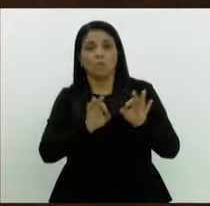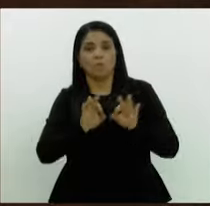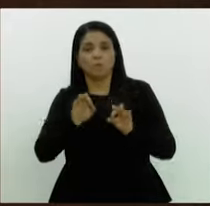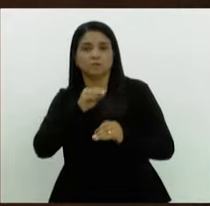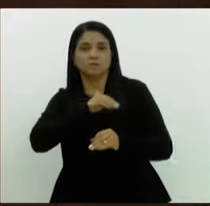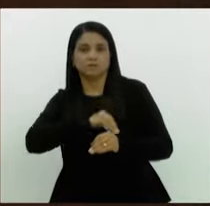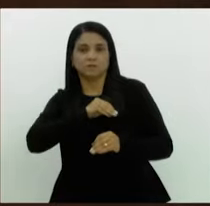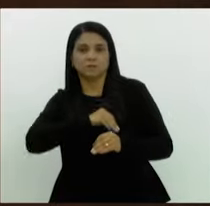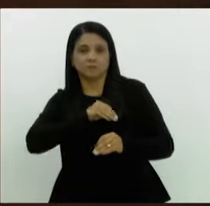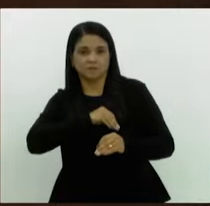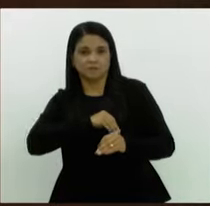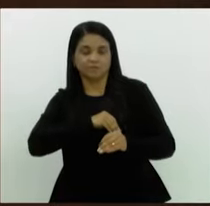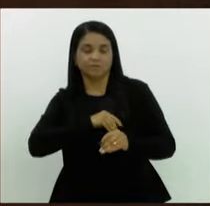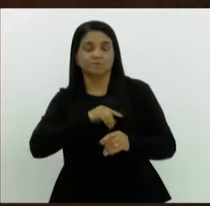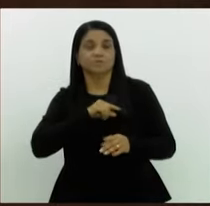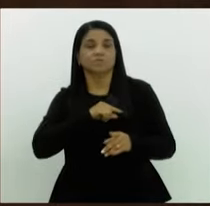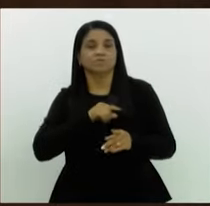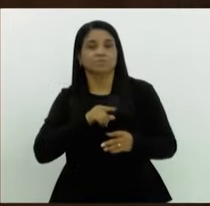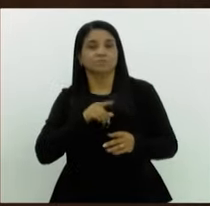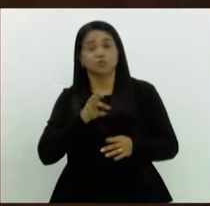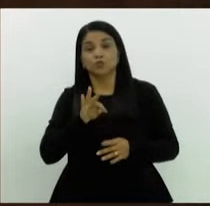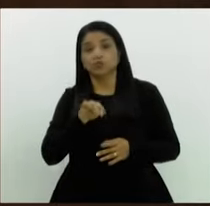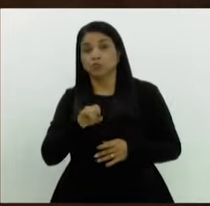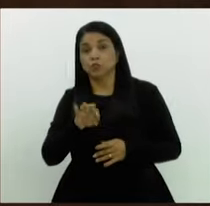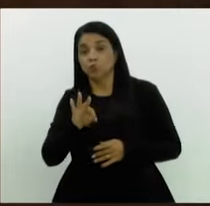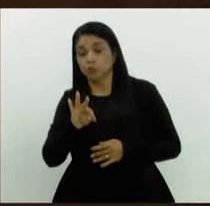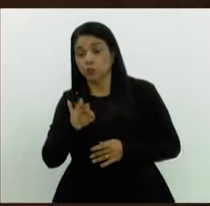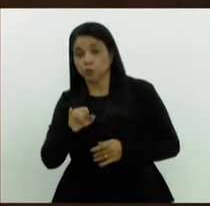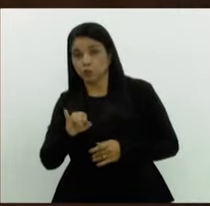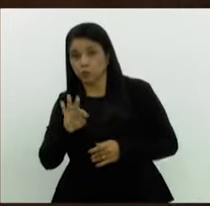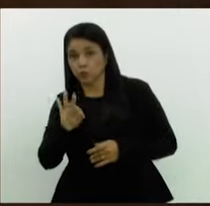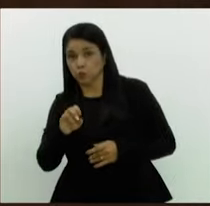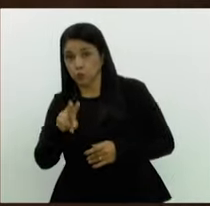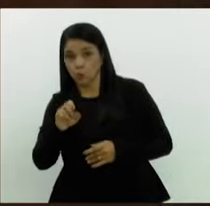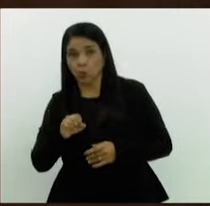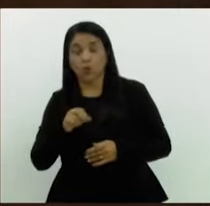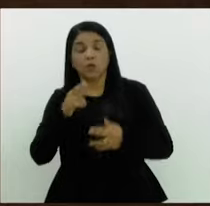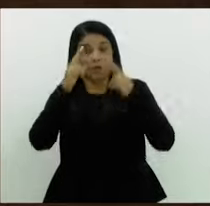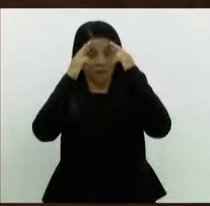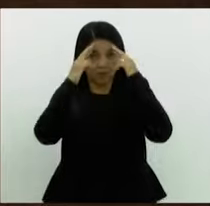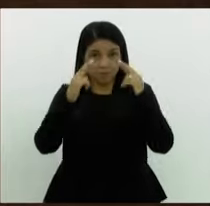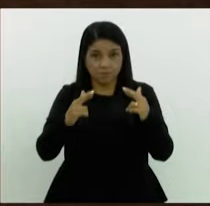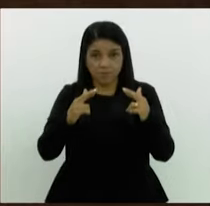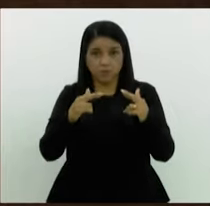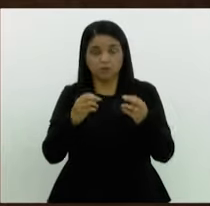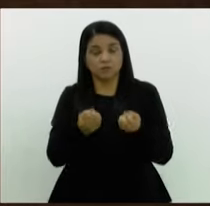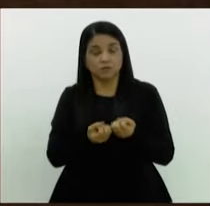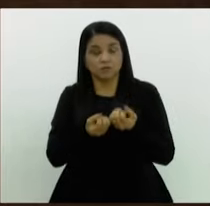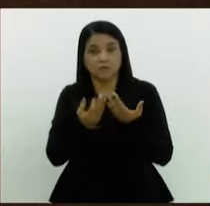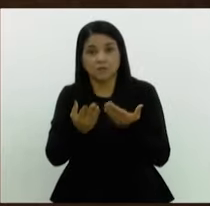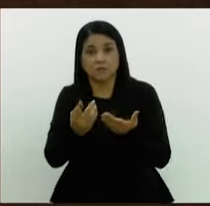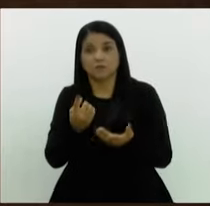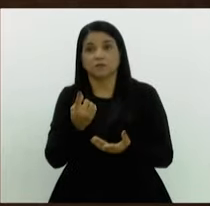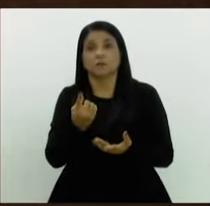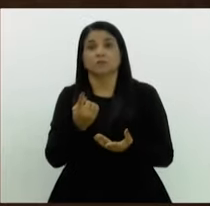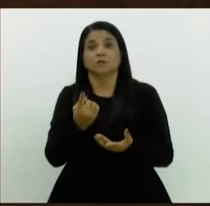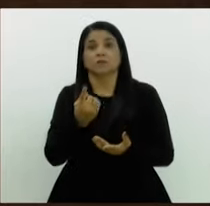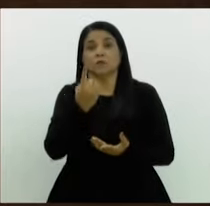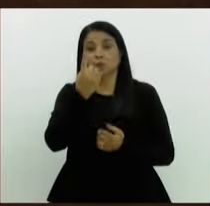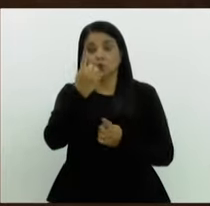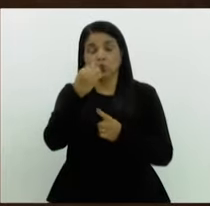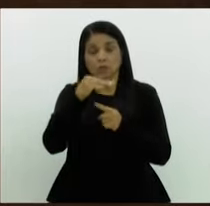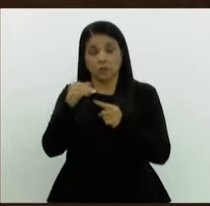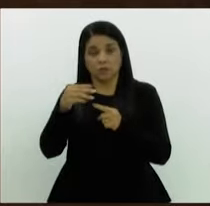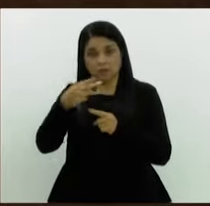formação adequada, remuneração por titulação e respeito à entrega de 1%, de um terço